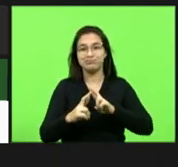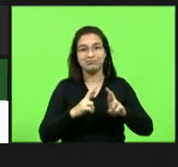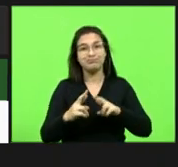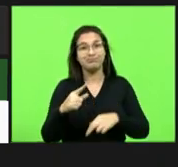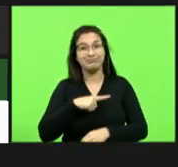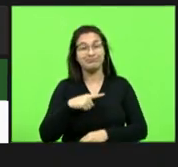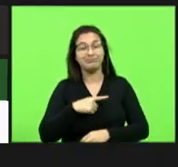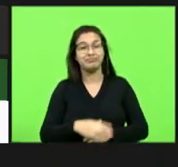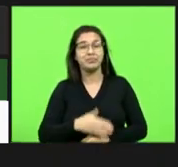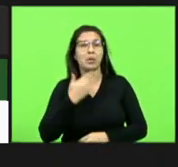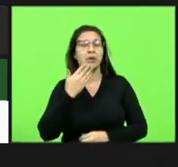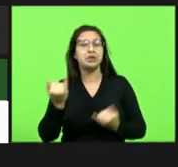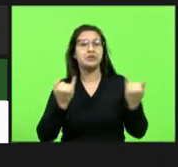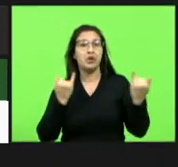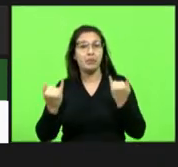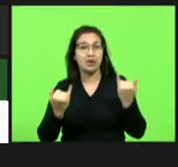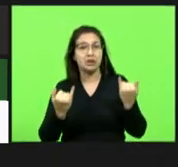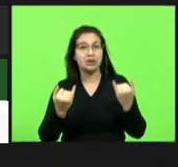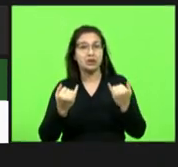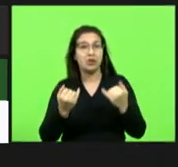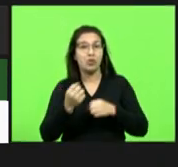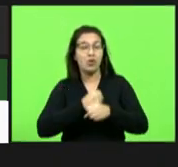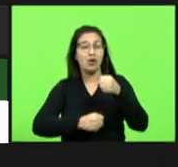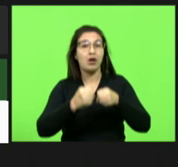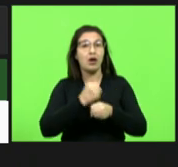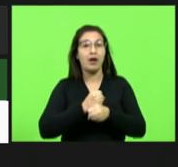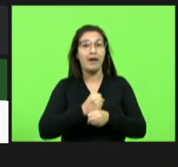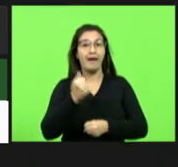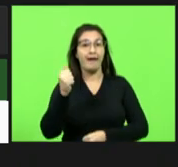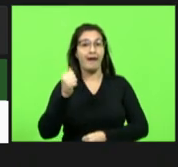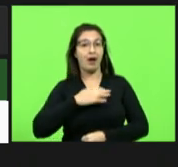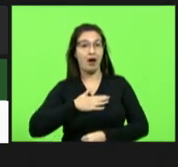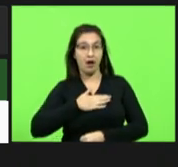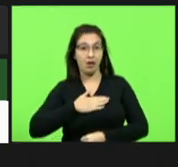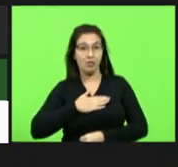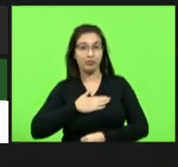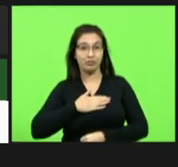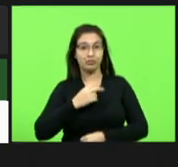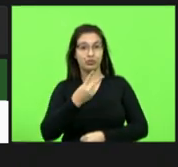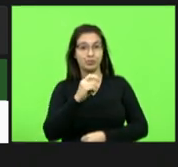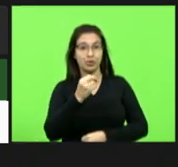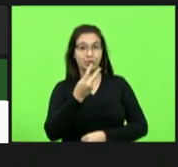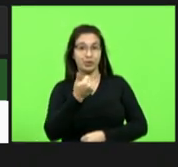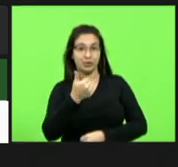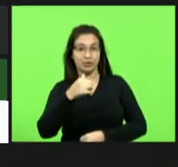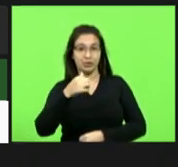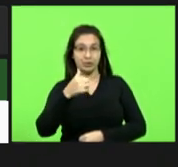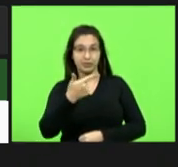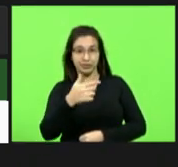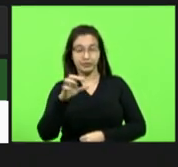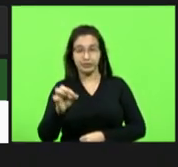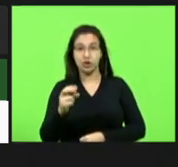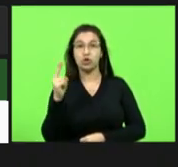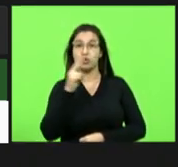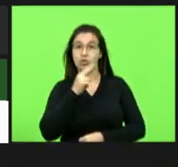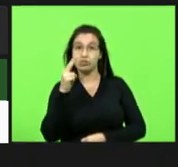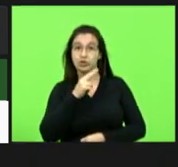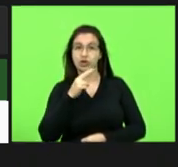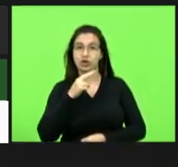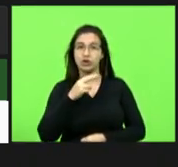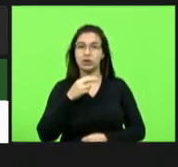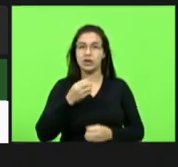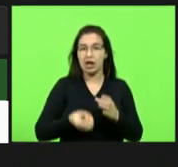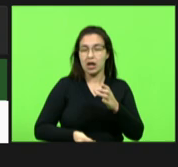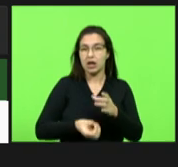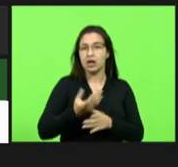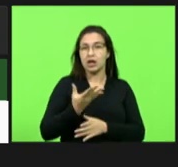informações, ele foi feito em agosto do ano passado, com a intenção de enfatizar a urgência da elaboração de um protocolo para o retorno